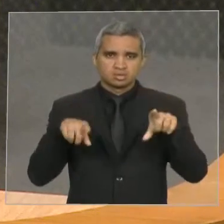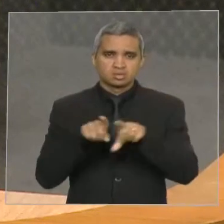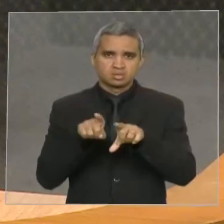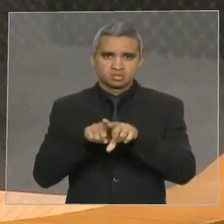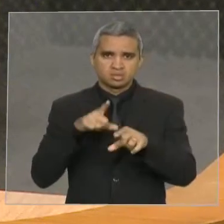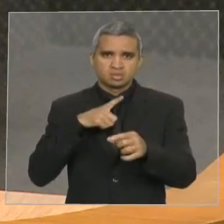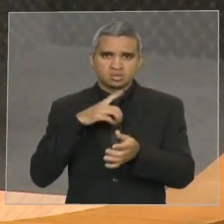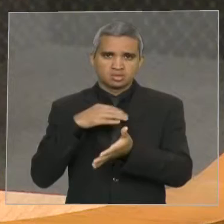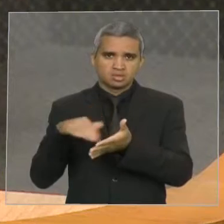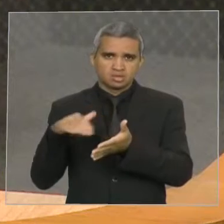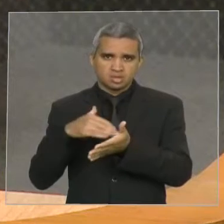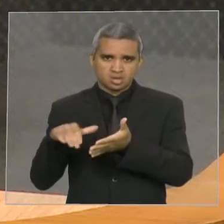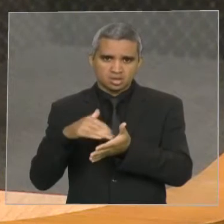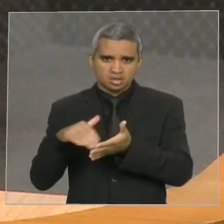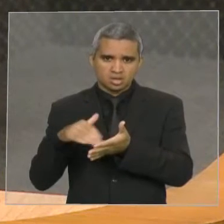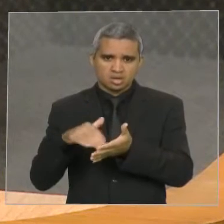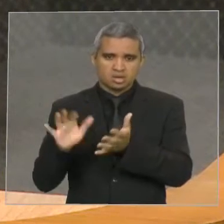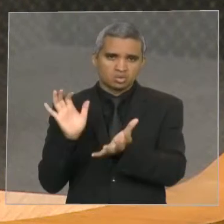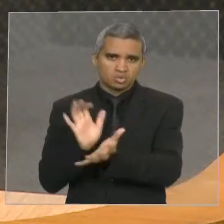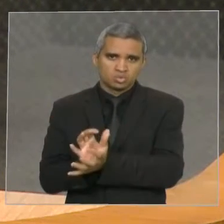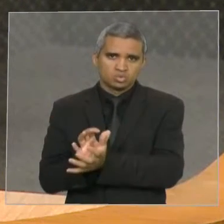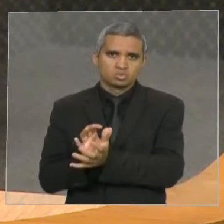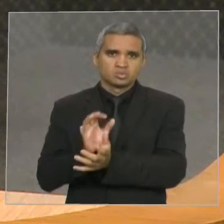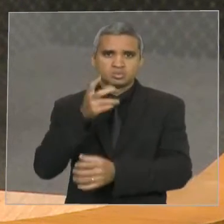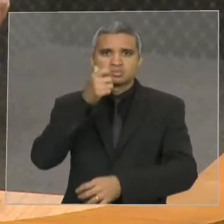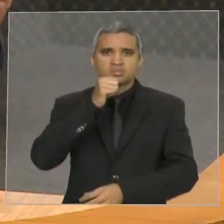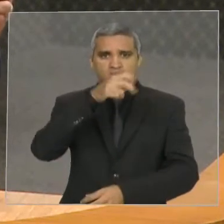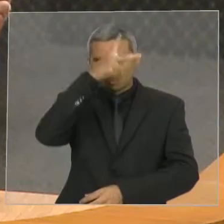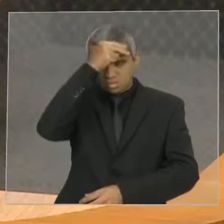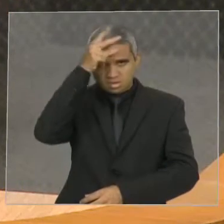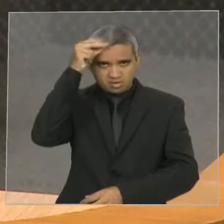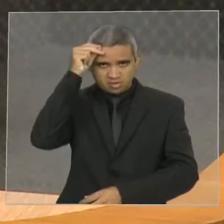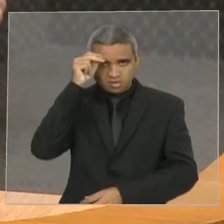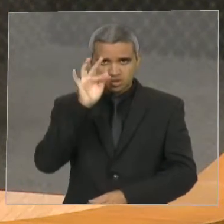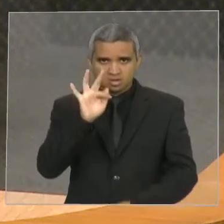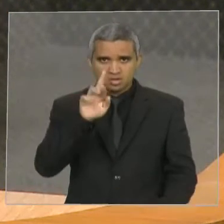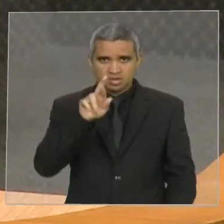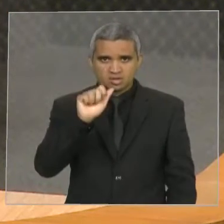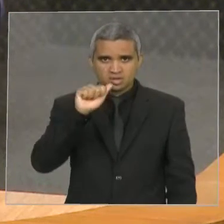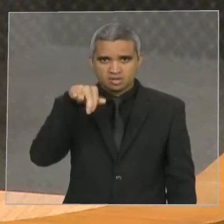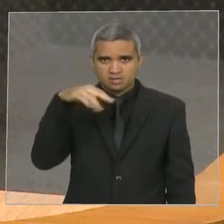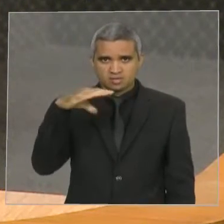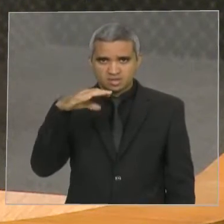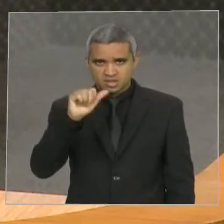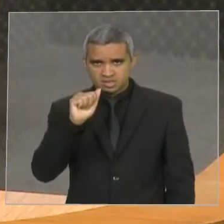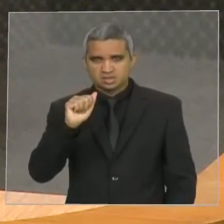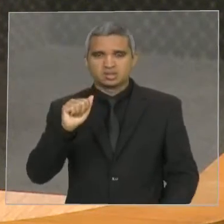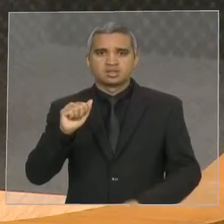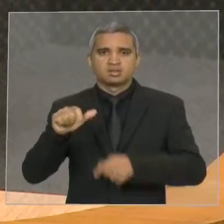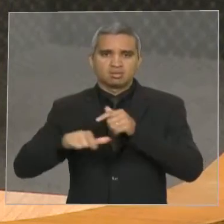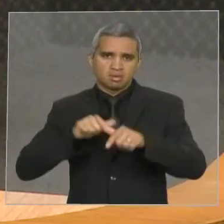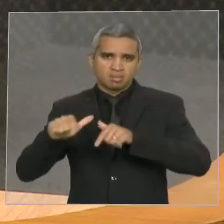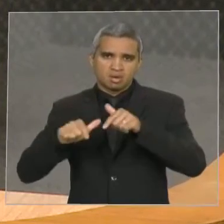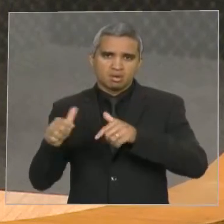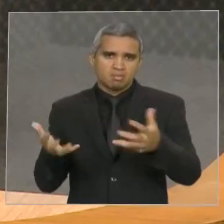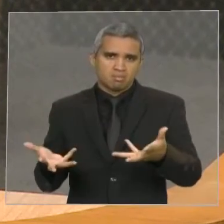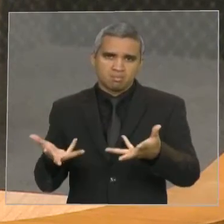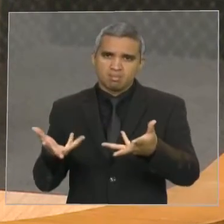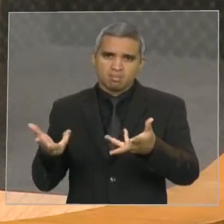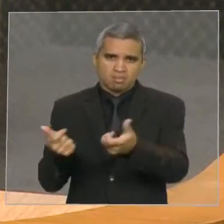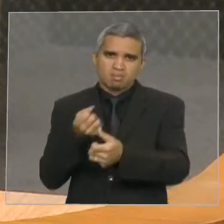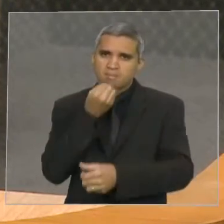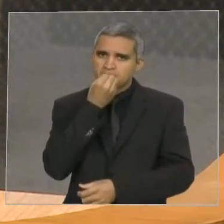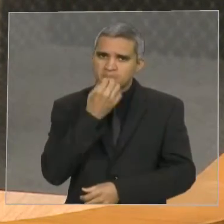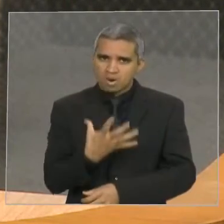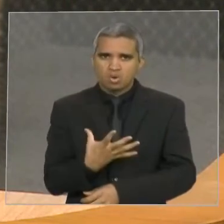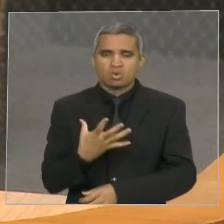que fazem parte da equipe da prefeita França, fazendo um bom trabalho, contribuindo para que ela continue fazendo